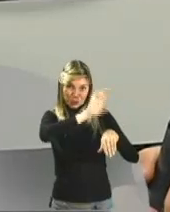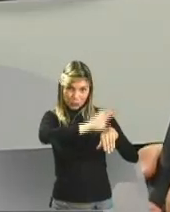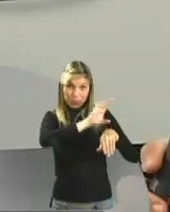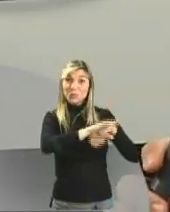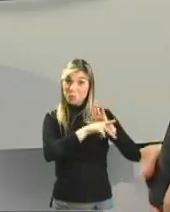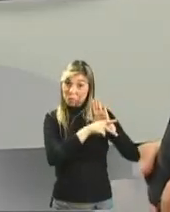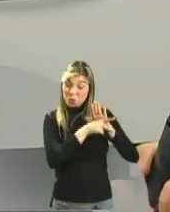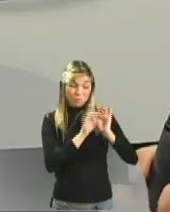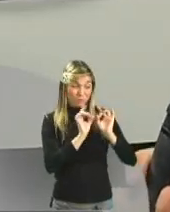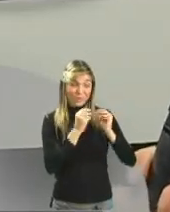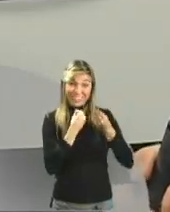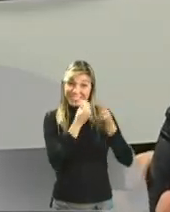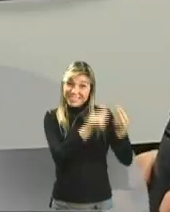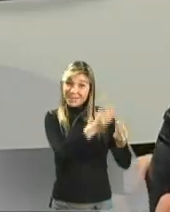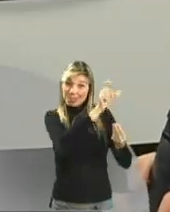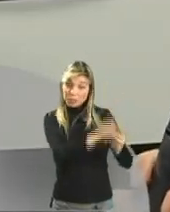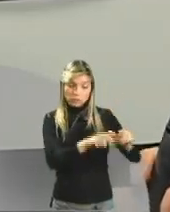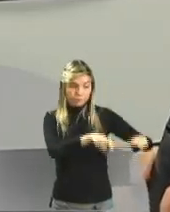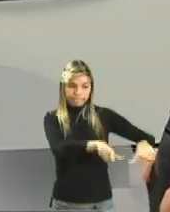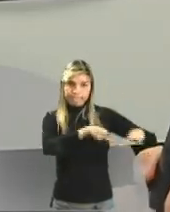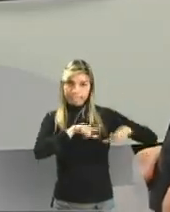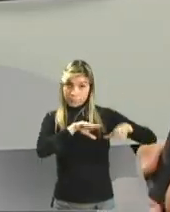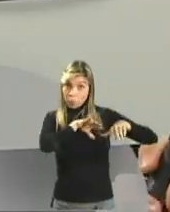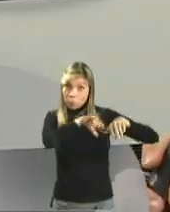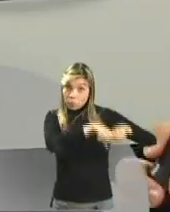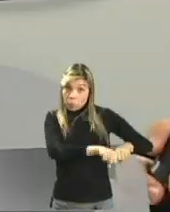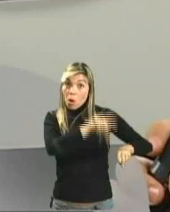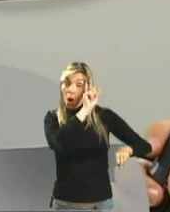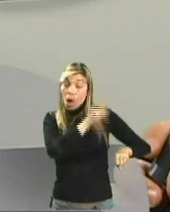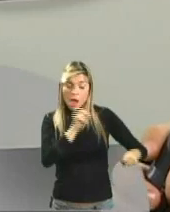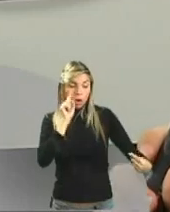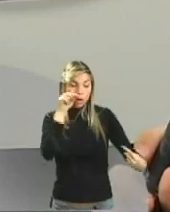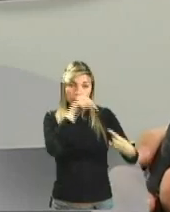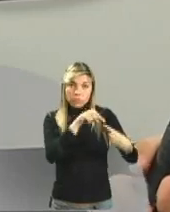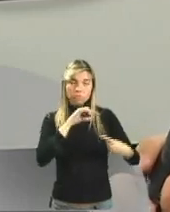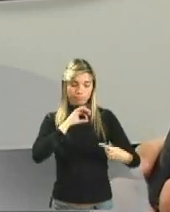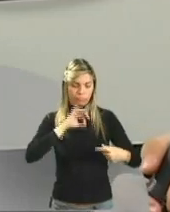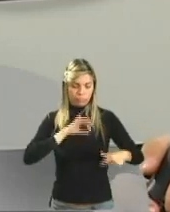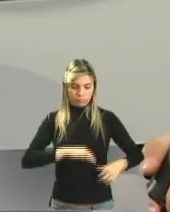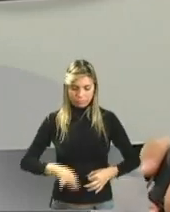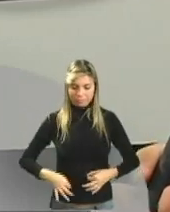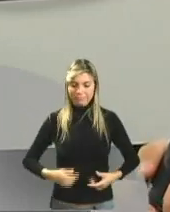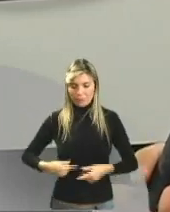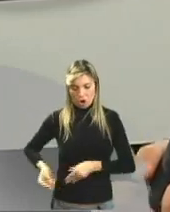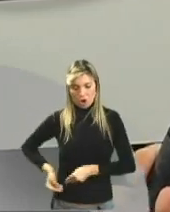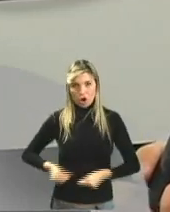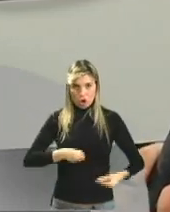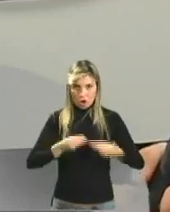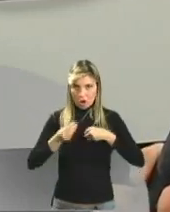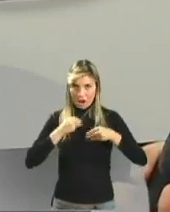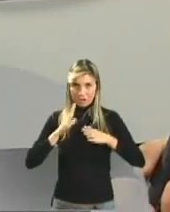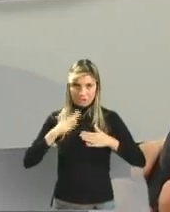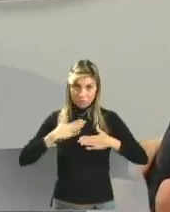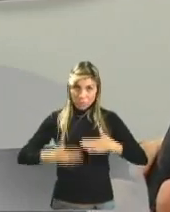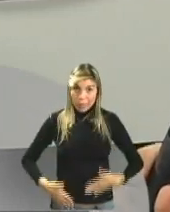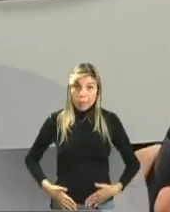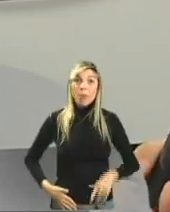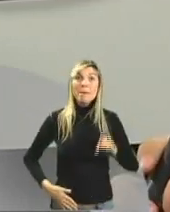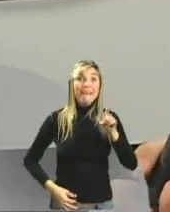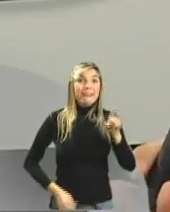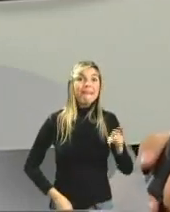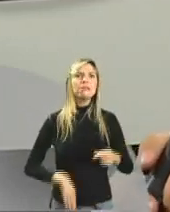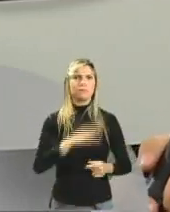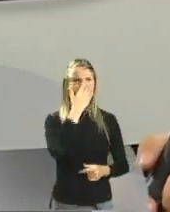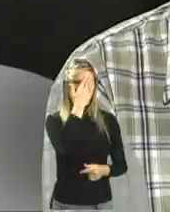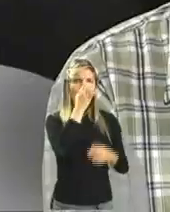enfermeiro estomaterapeuta, habilita esse profissional a fazer desde essa abordagem pré-operatória com